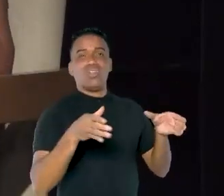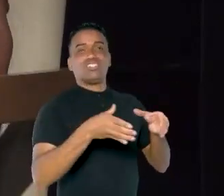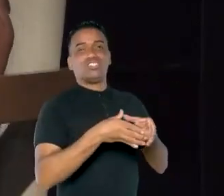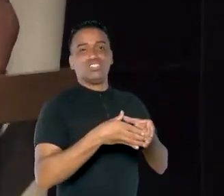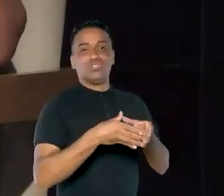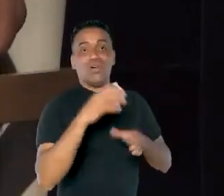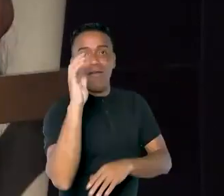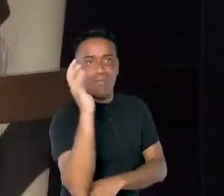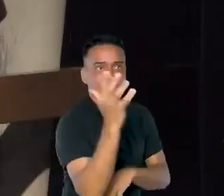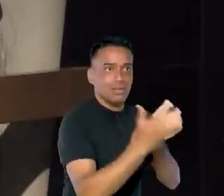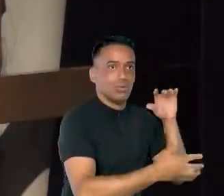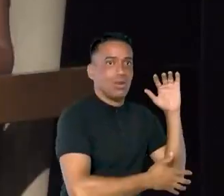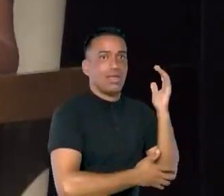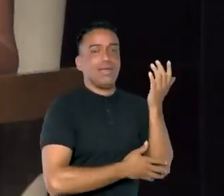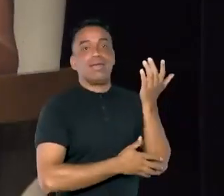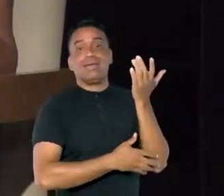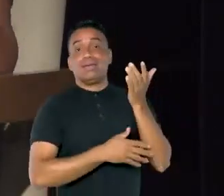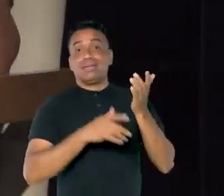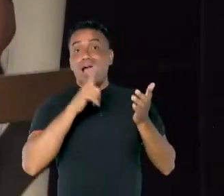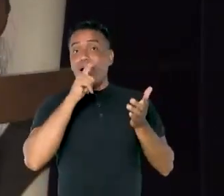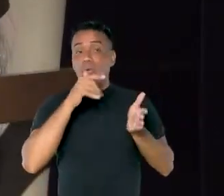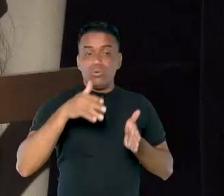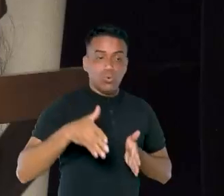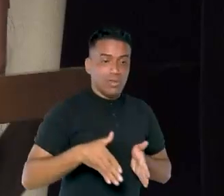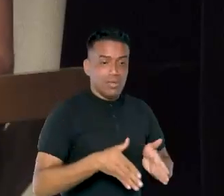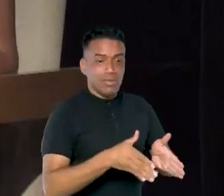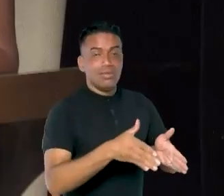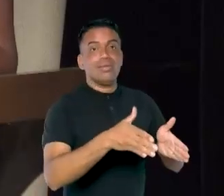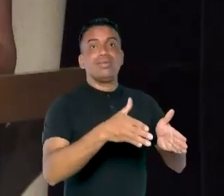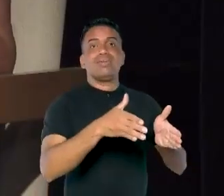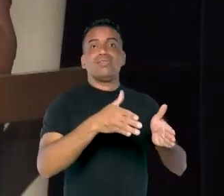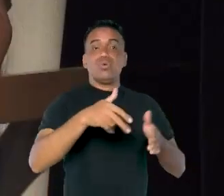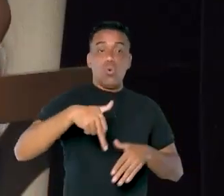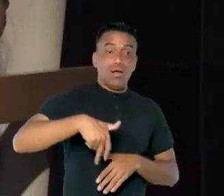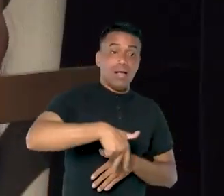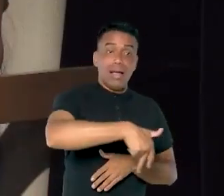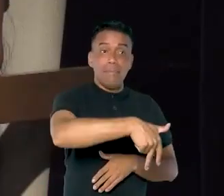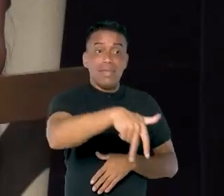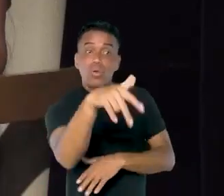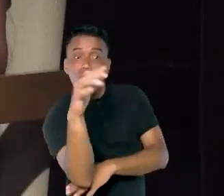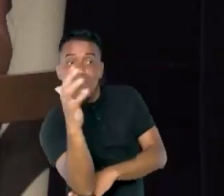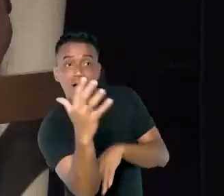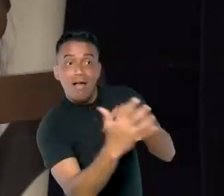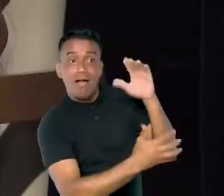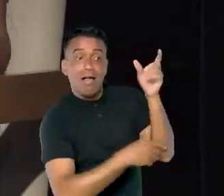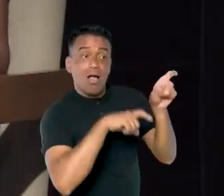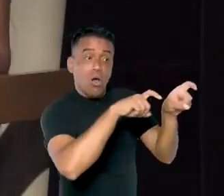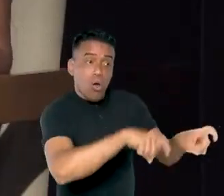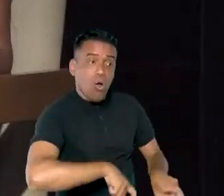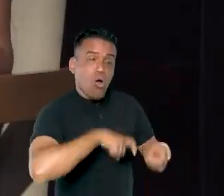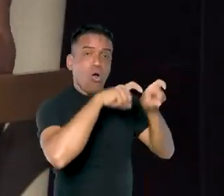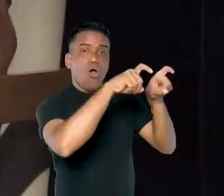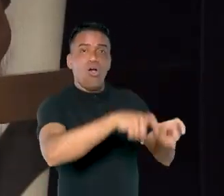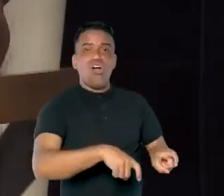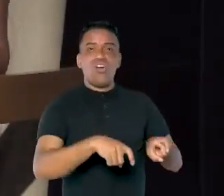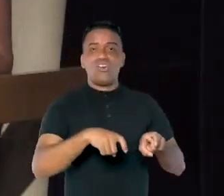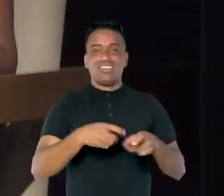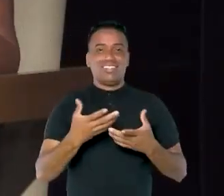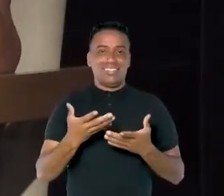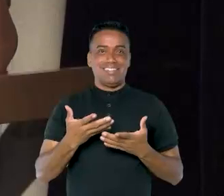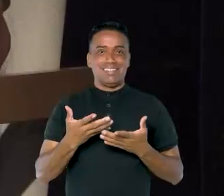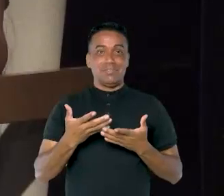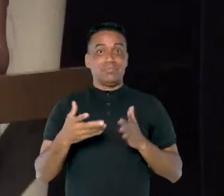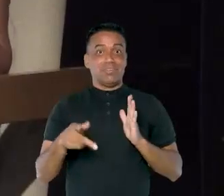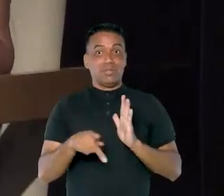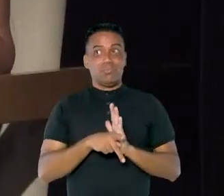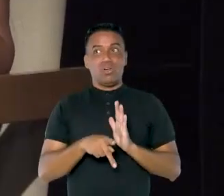natureza, que parte da margem do rio, que parte do caminho da roça, que parte da roça, que parte do quintal. Né? Então, hoje eu tenho